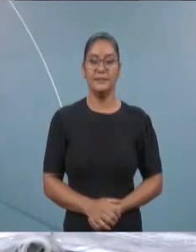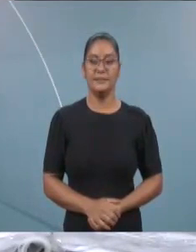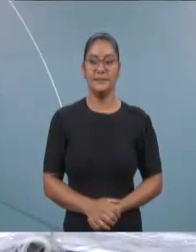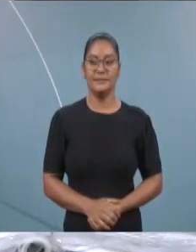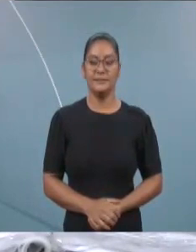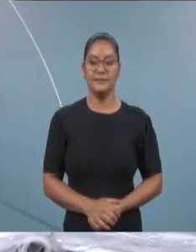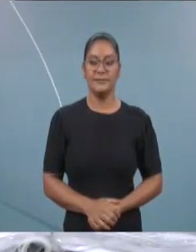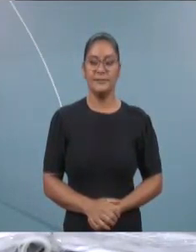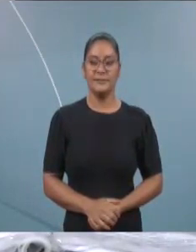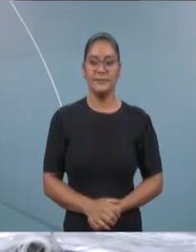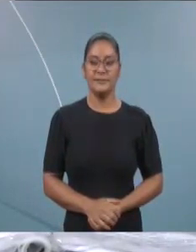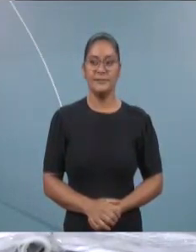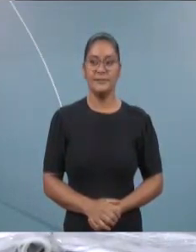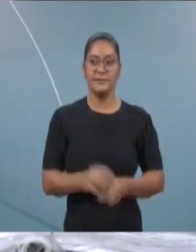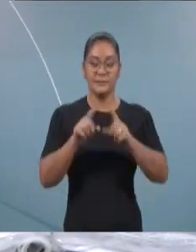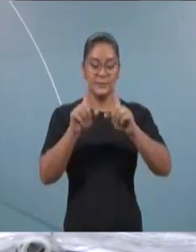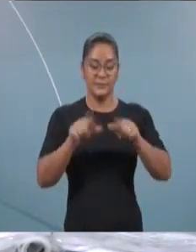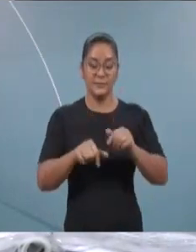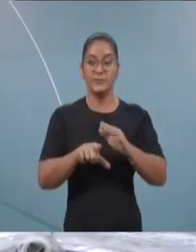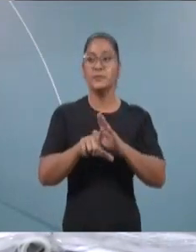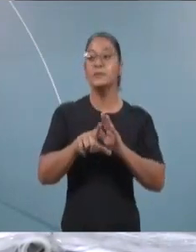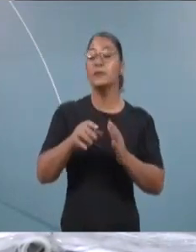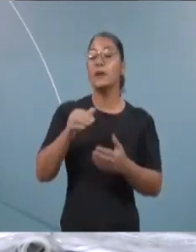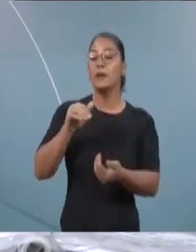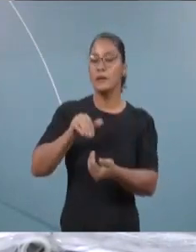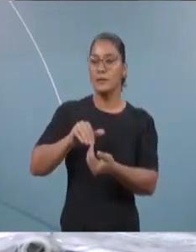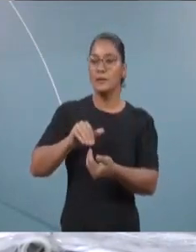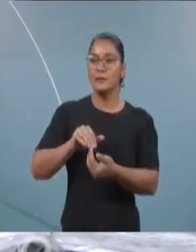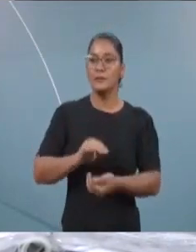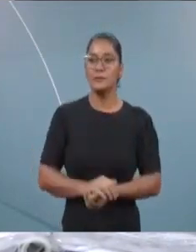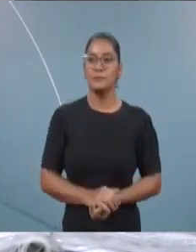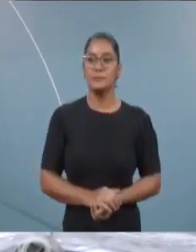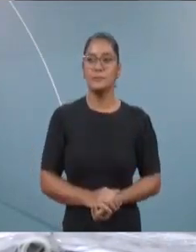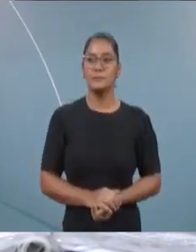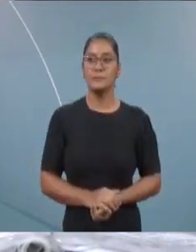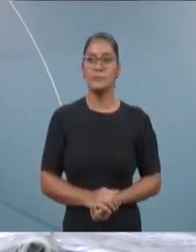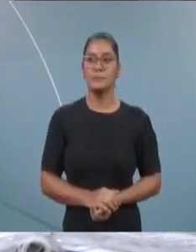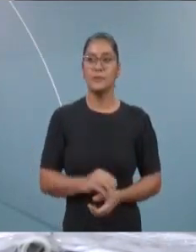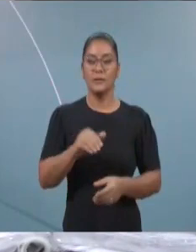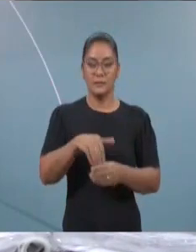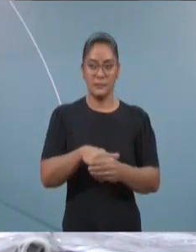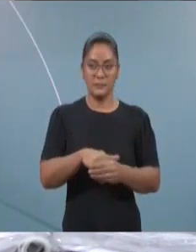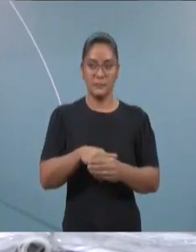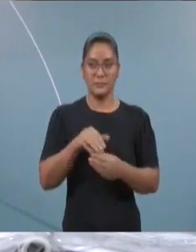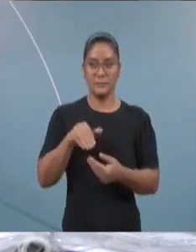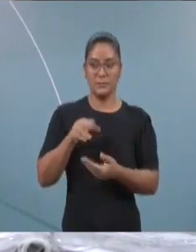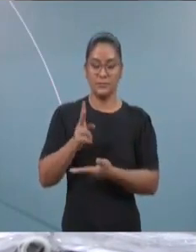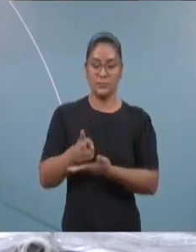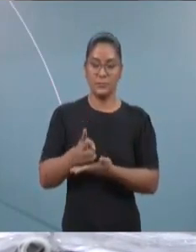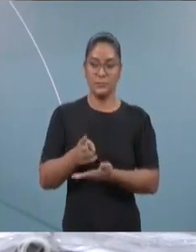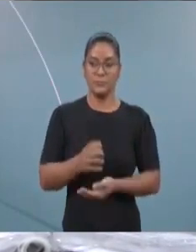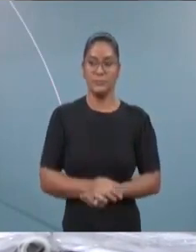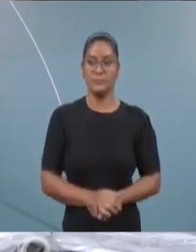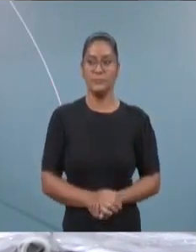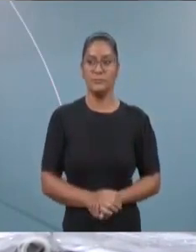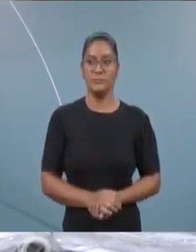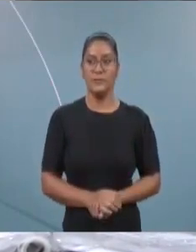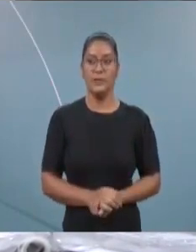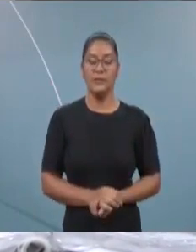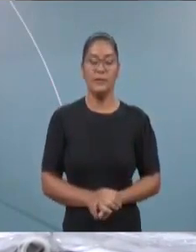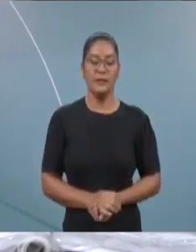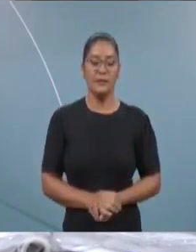Pet projeto de lei aqueles que concordam aqueles que em votação aqueles que concordam permaneça Como